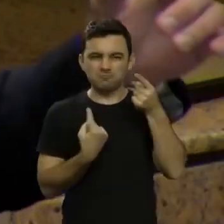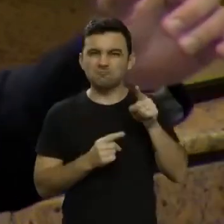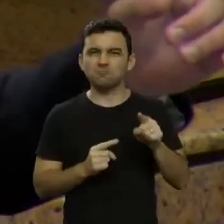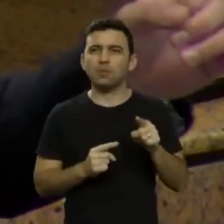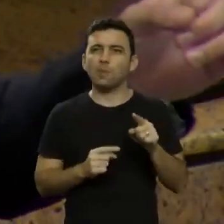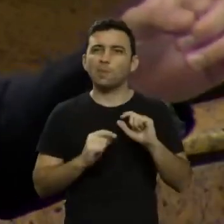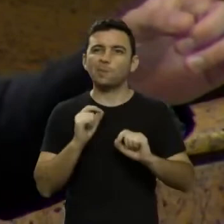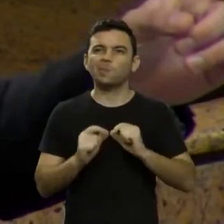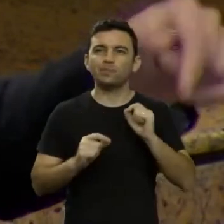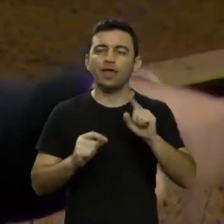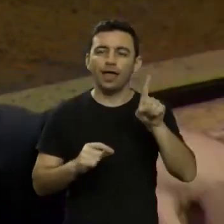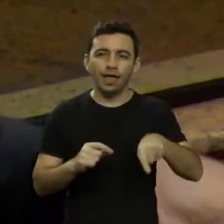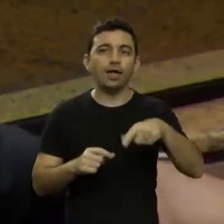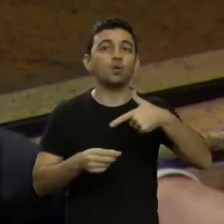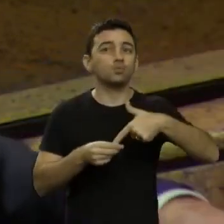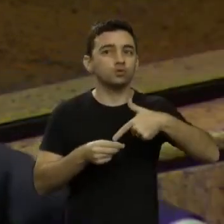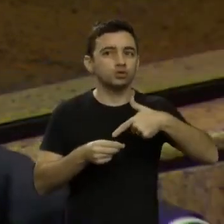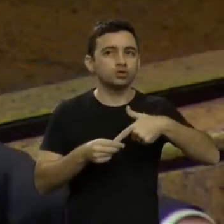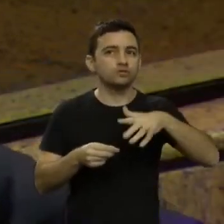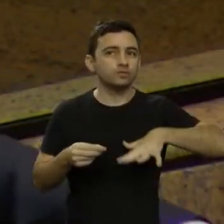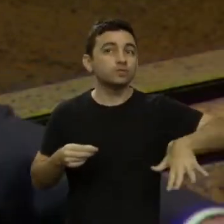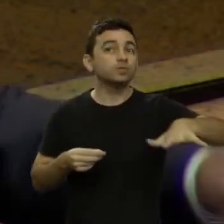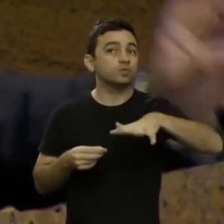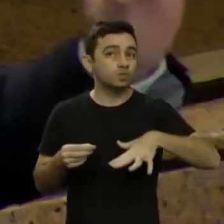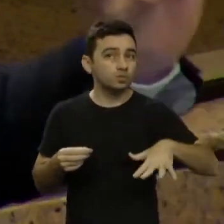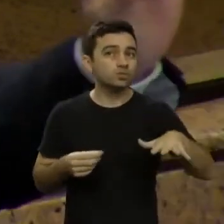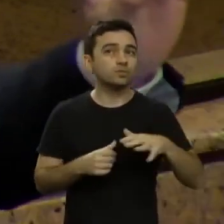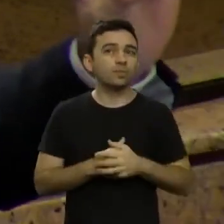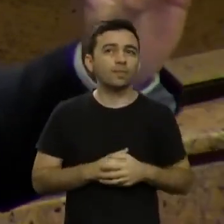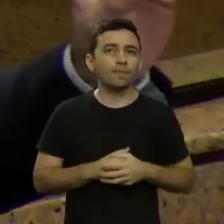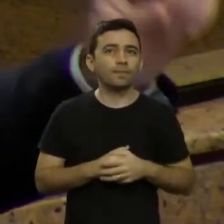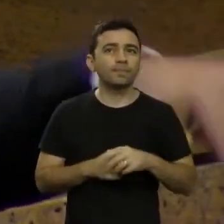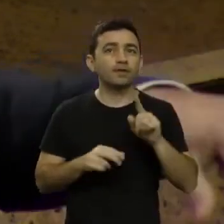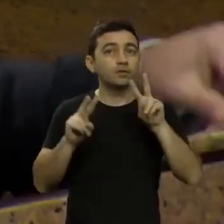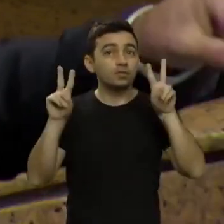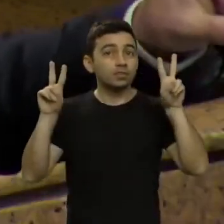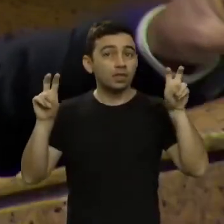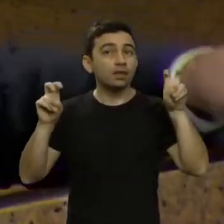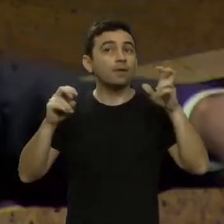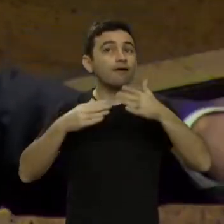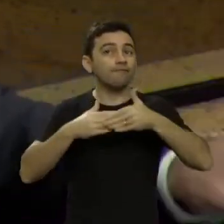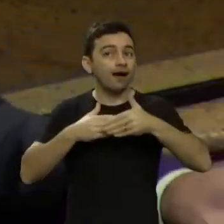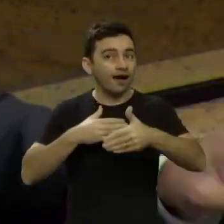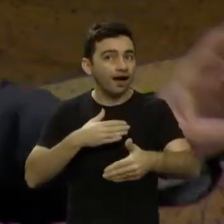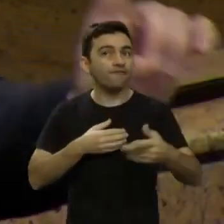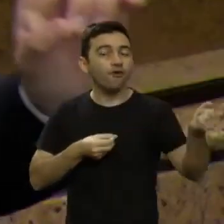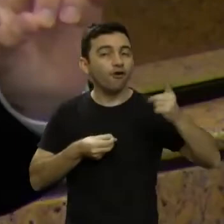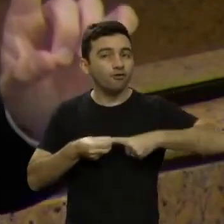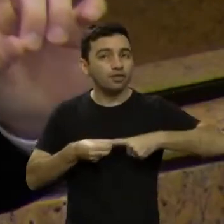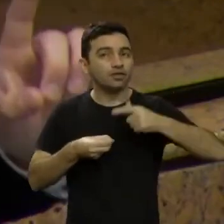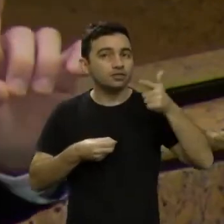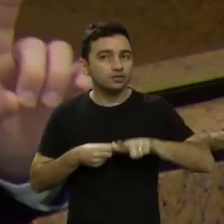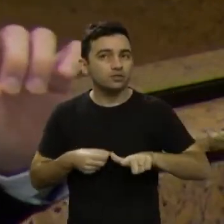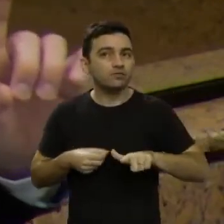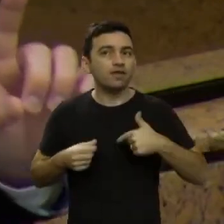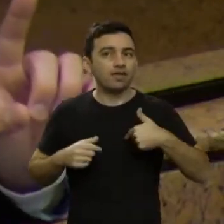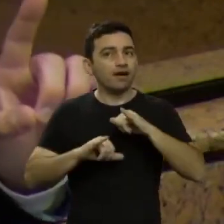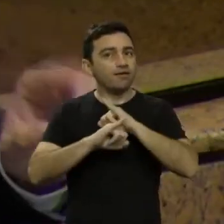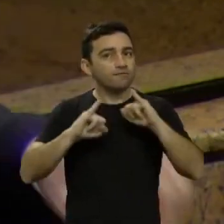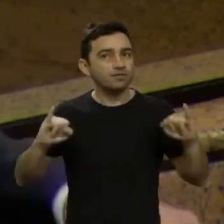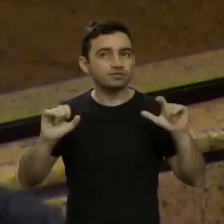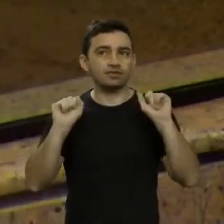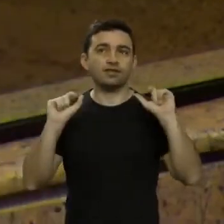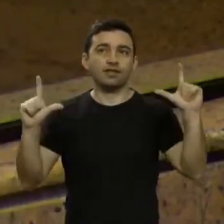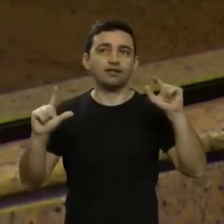dos combustíveis. Eu estou falando aqui, esse assunto vai ser recorrente e eu faço um alerta a essa